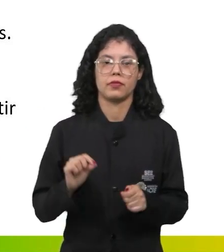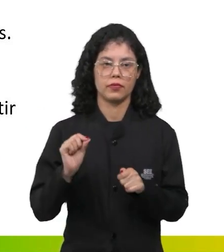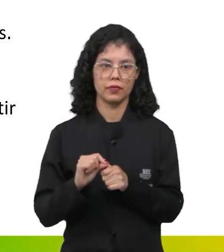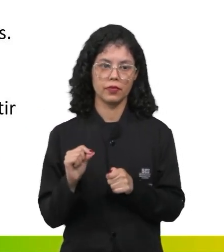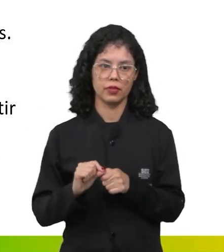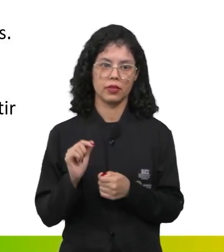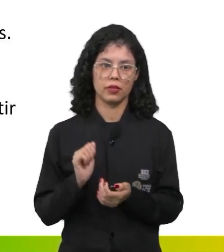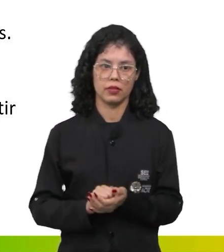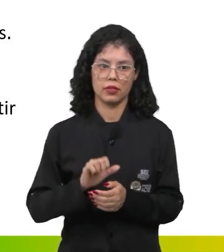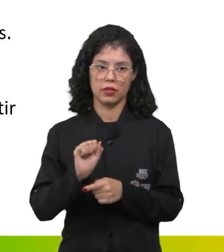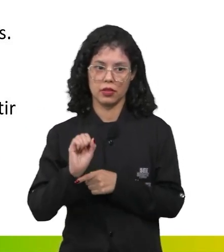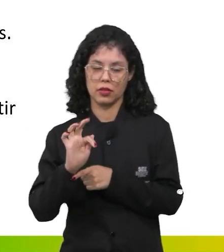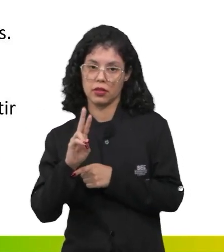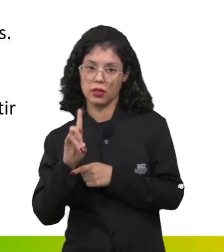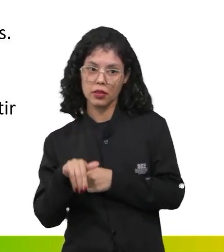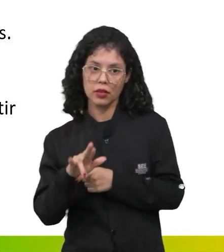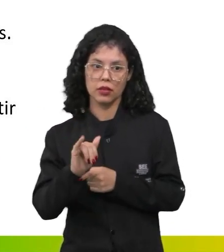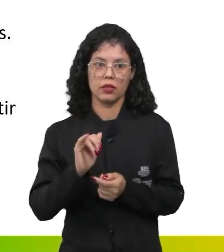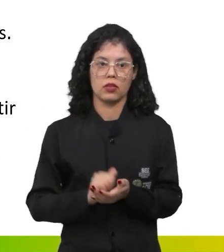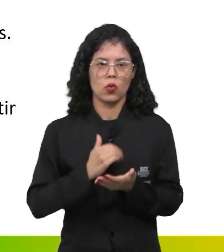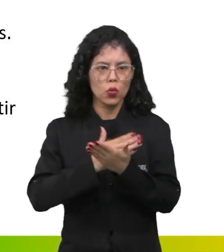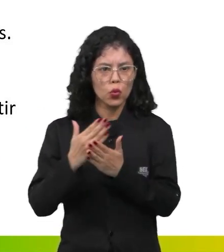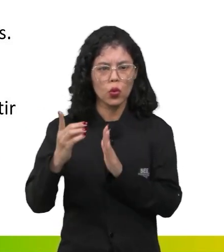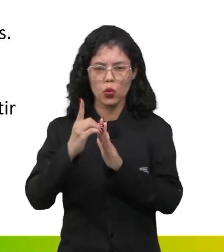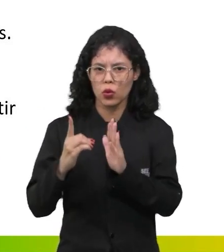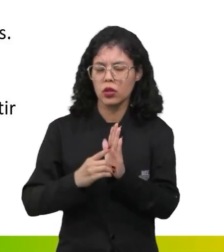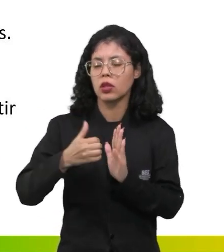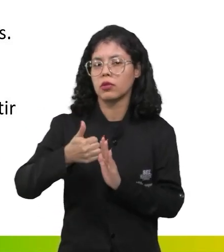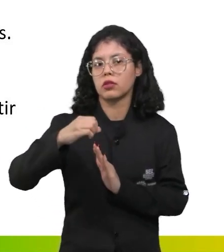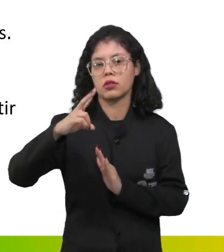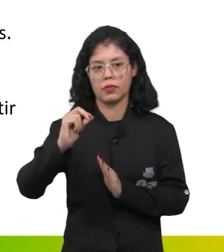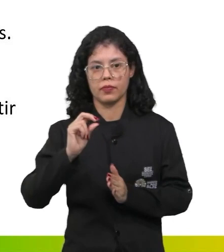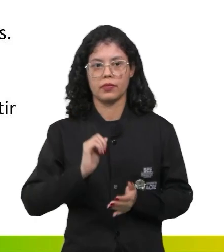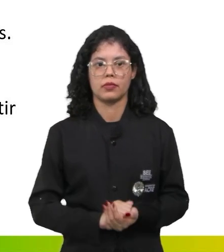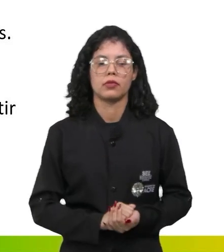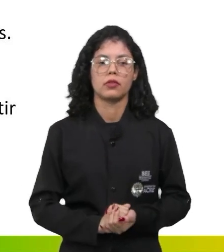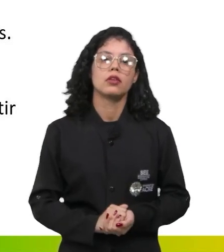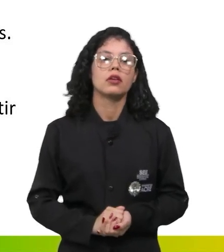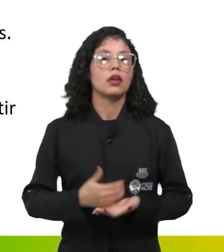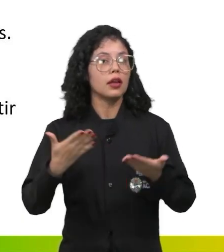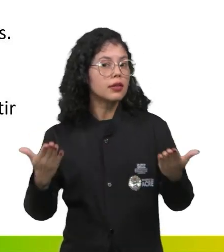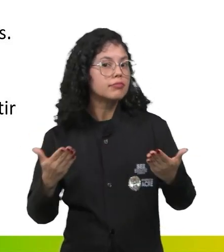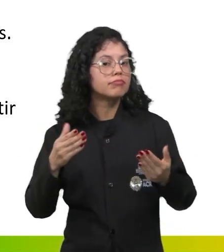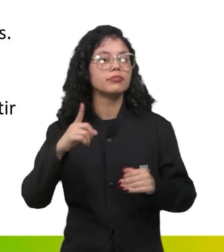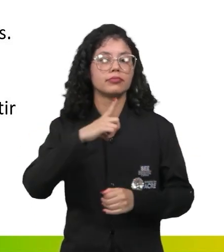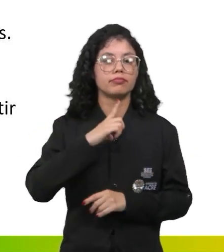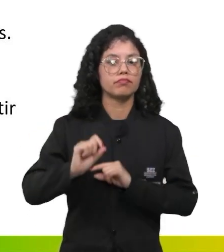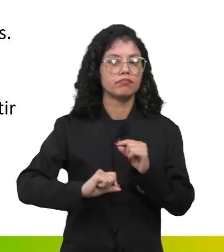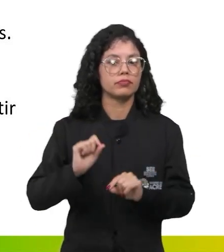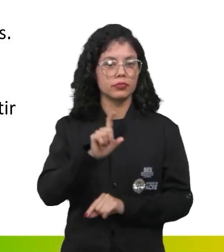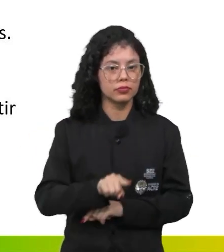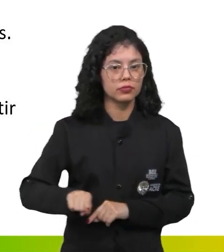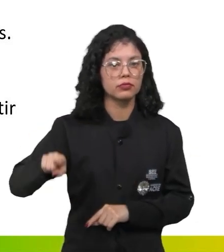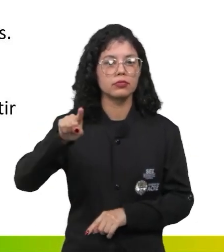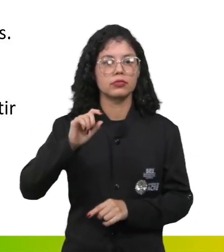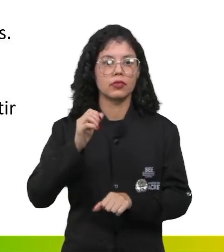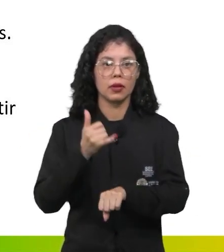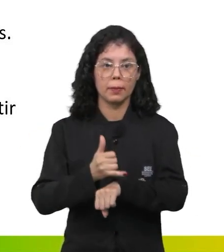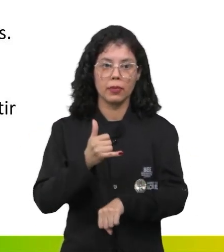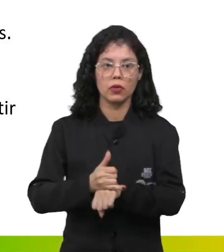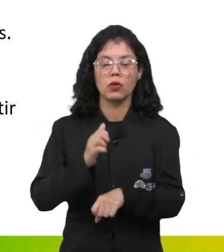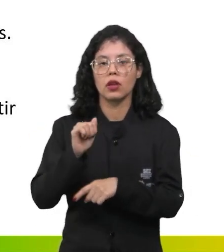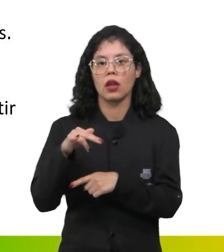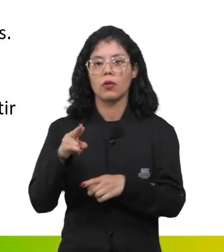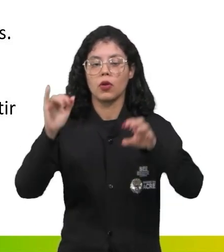aparelho projetado por Stanley Miller, no início da década de 1950. E por esse aparelho circulavam metano,